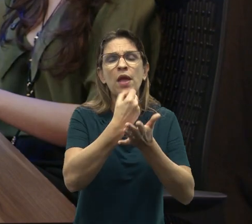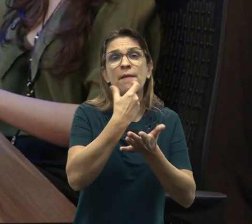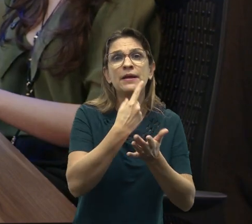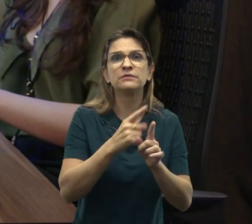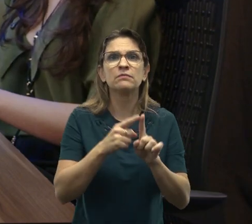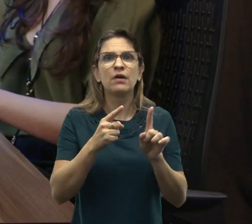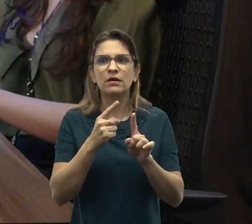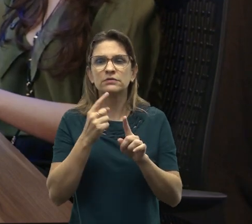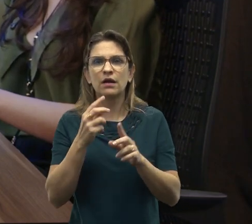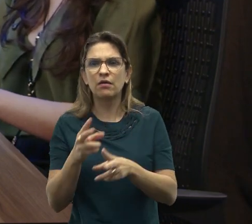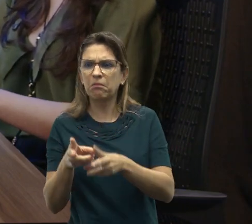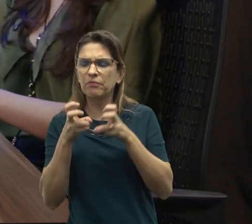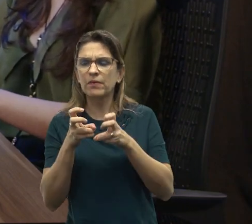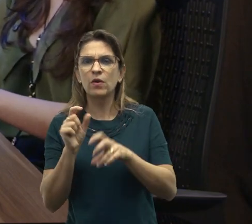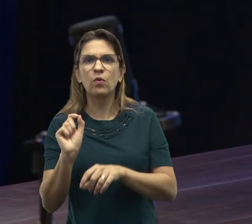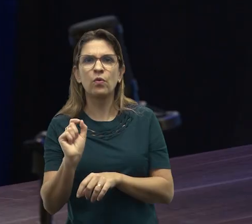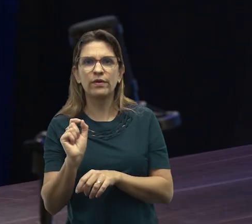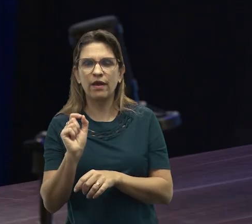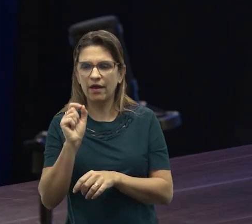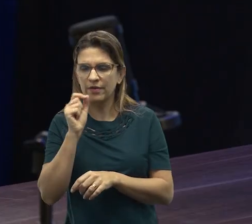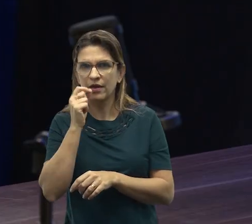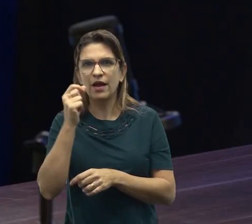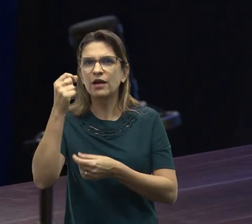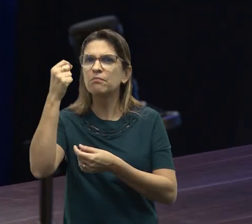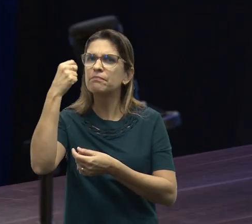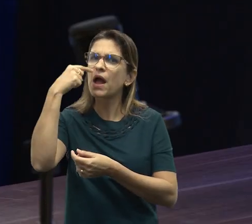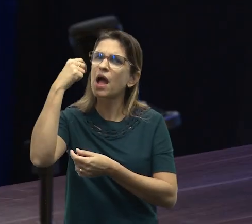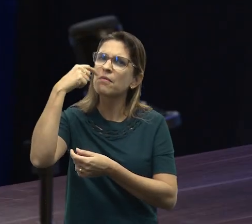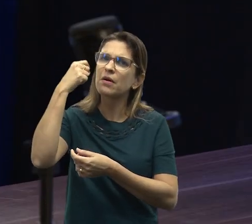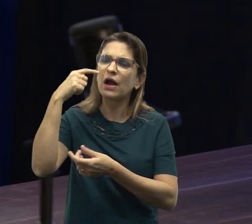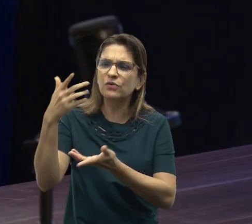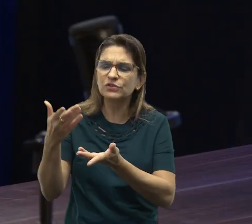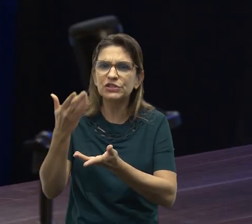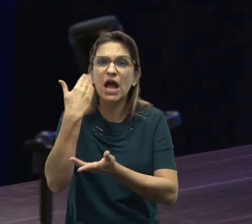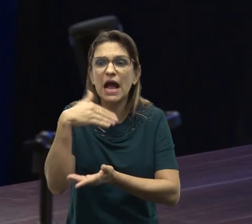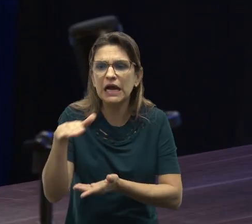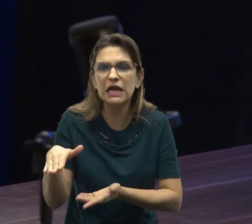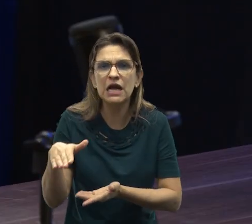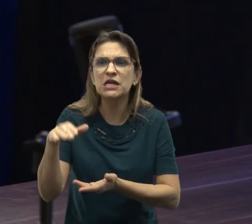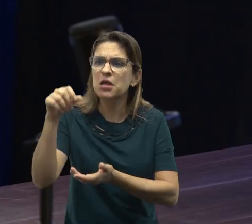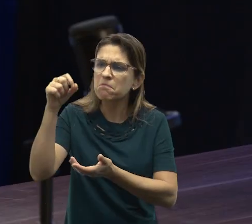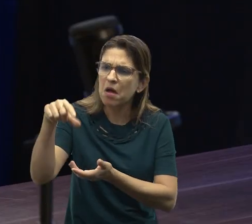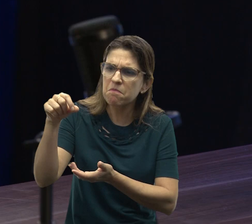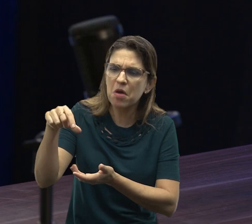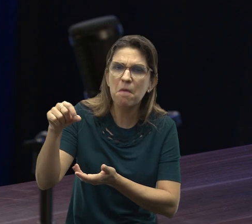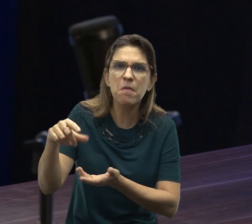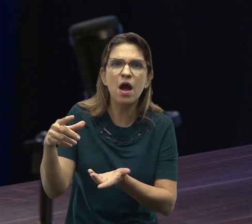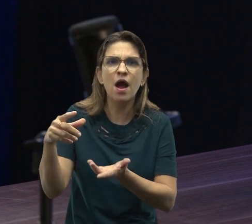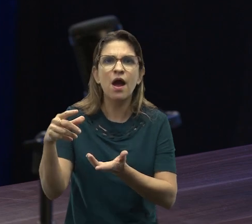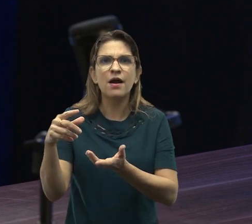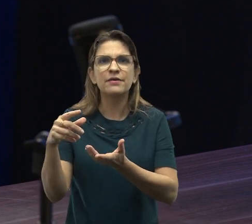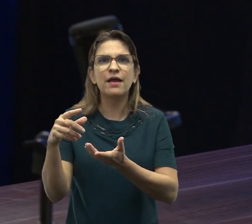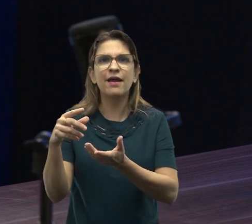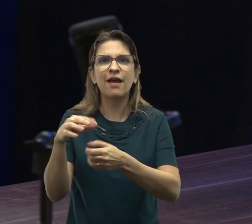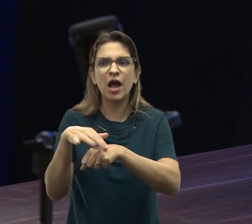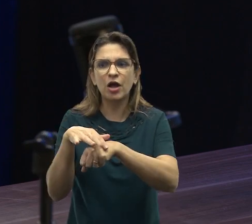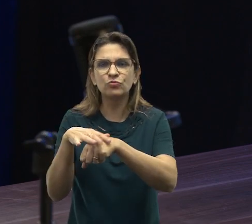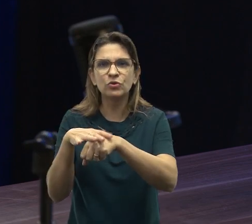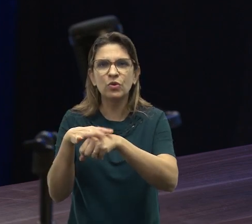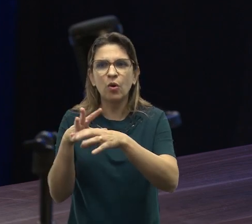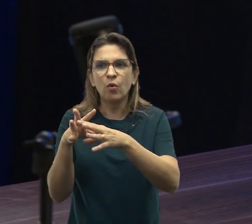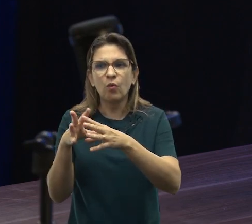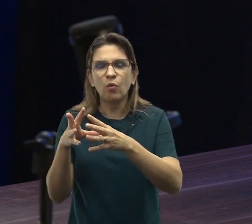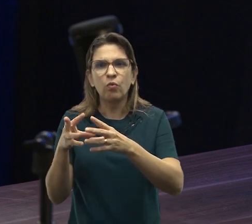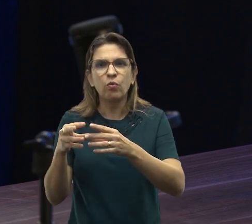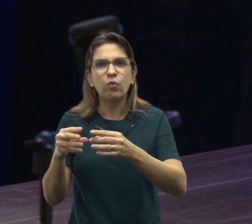só tomando a homeopatia, essa criança reduzir sem internação nenhuma no pronto-socorro e